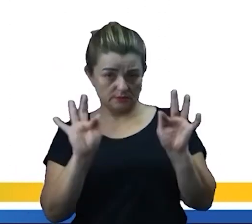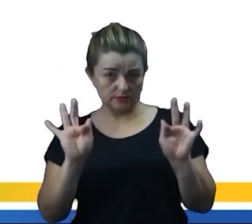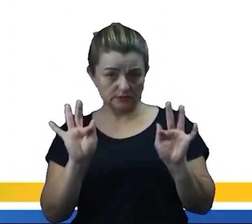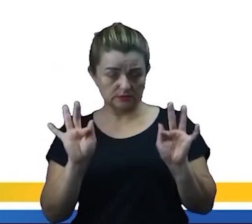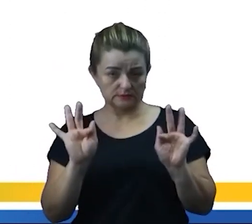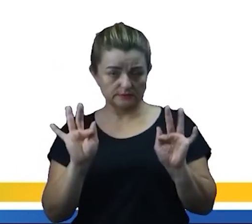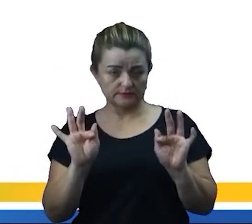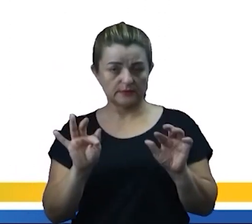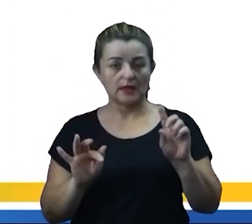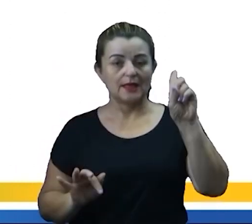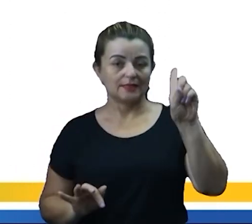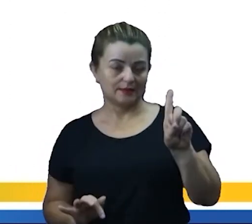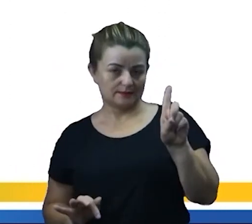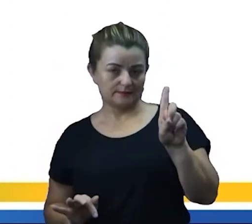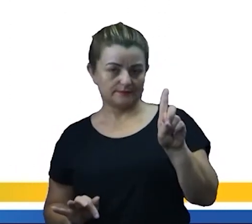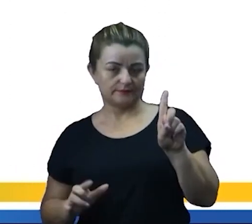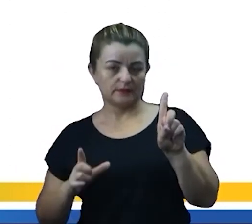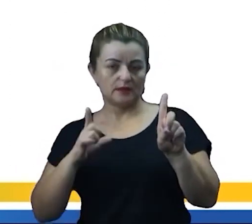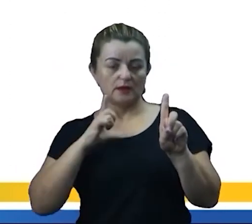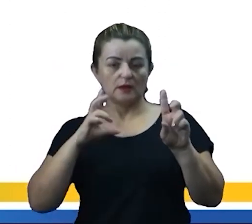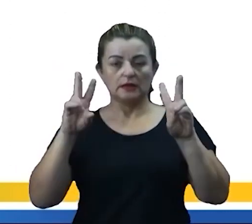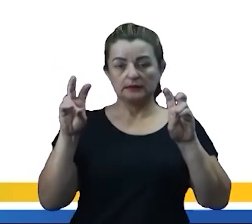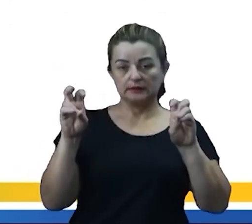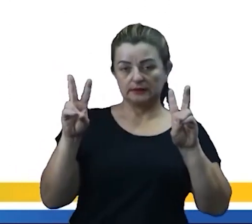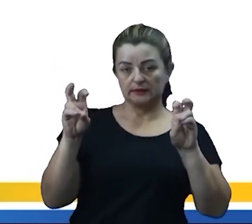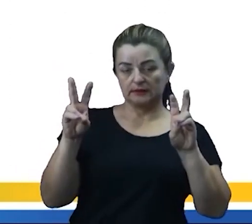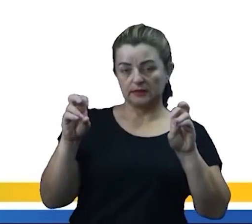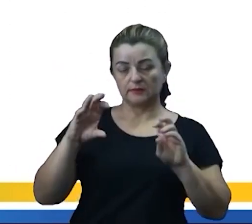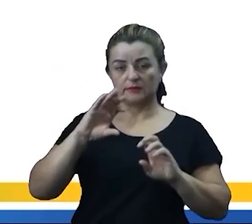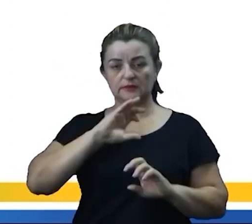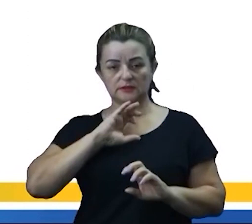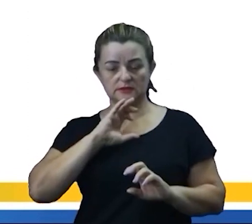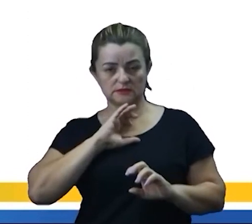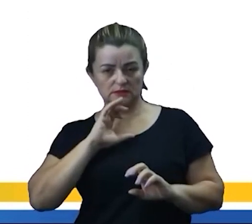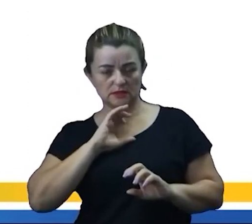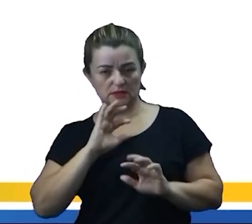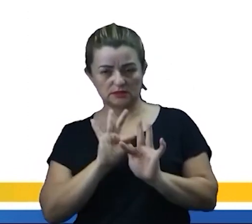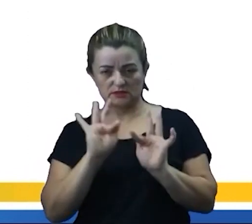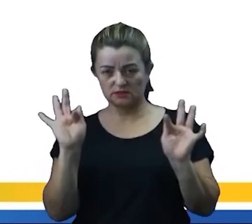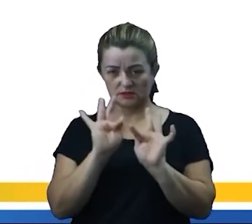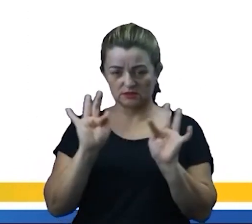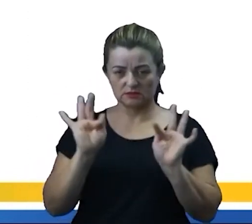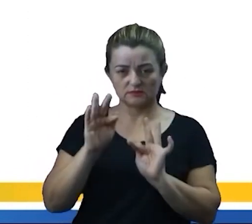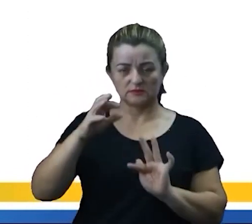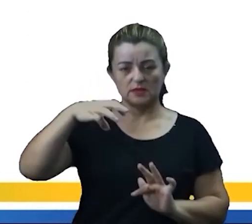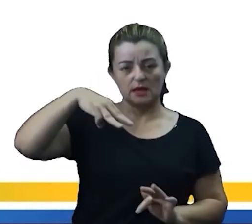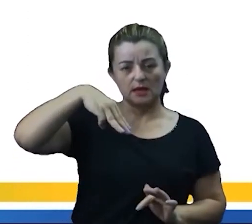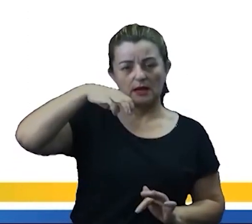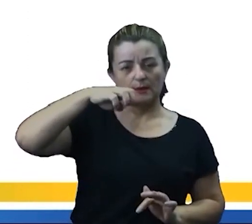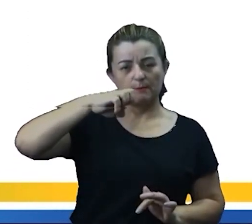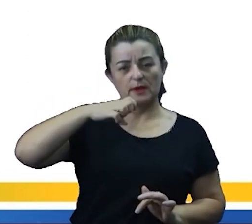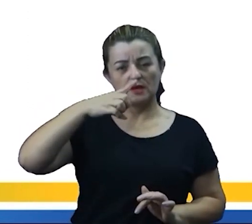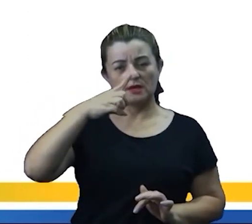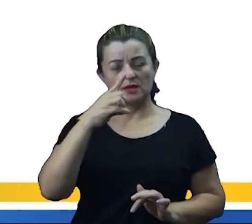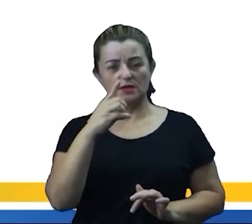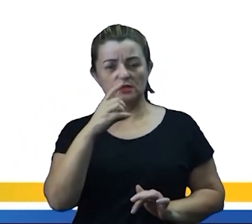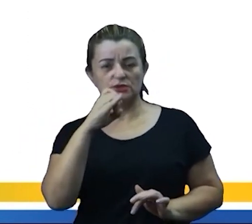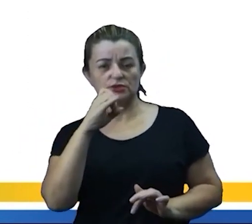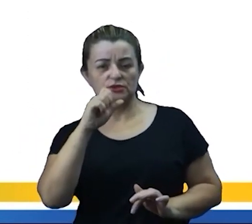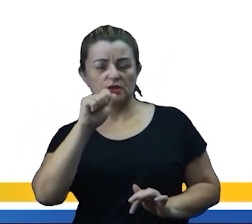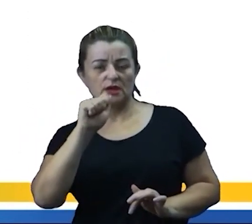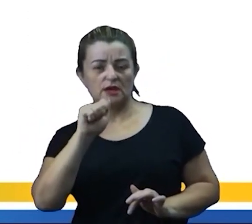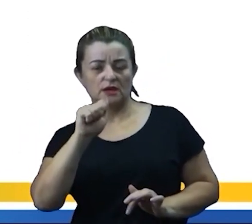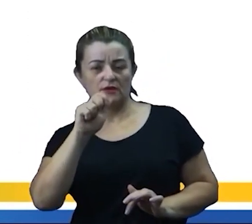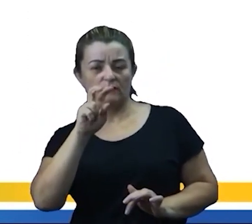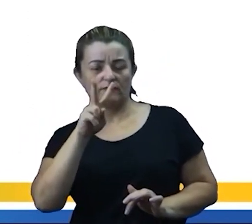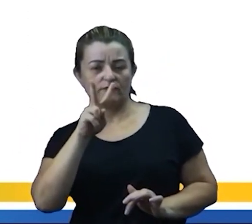simples? Letra D. Temas urbanos, linguagem simples, medievalismo. Mas o que seria